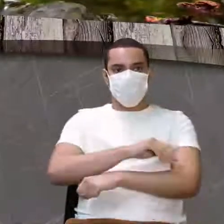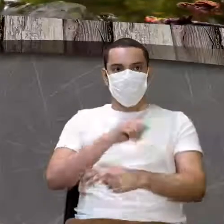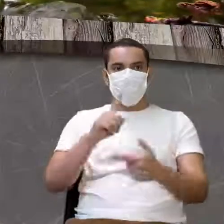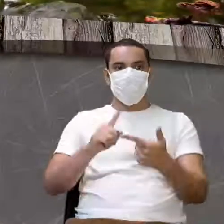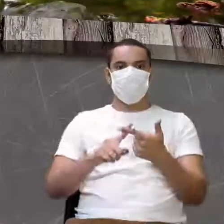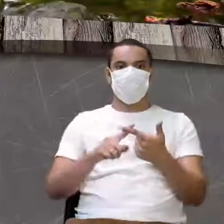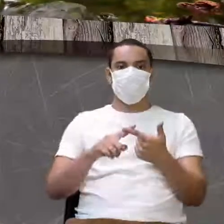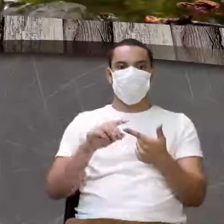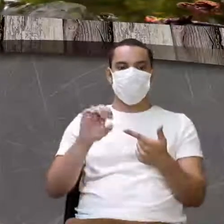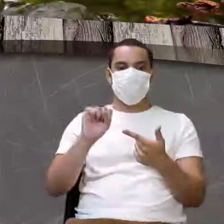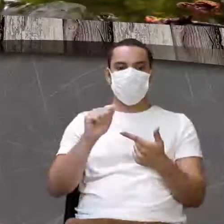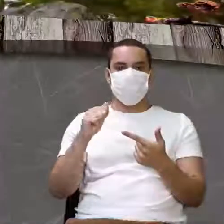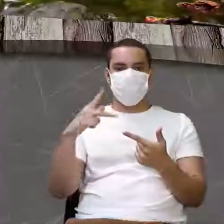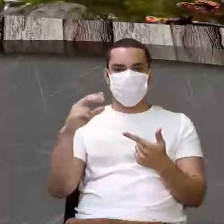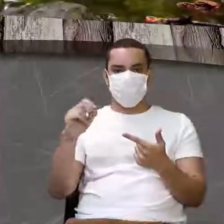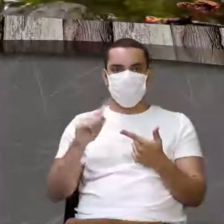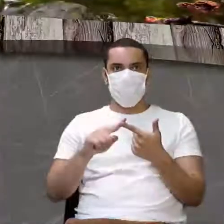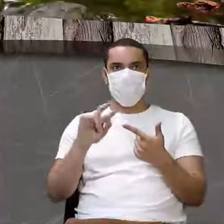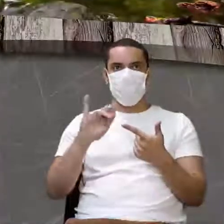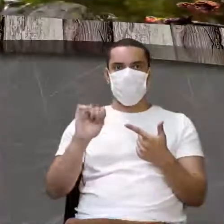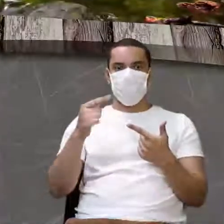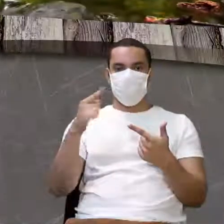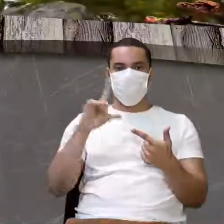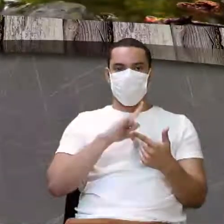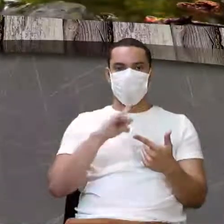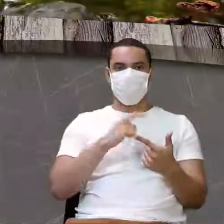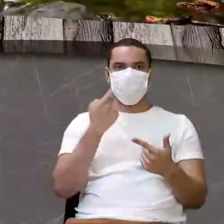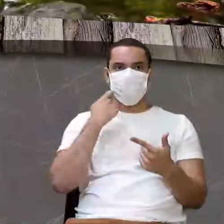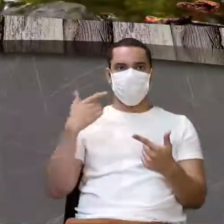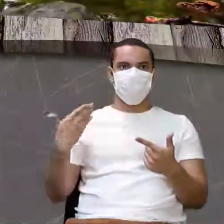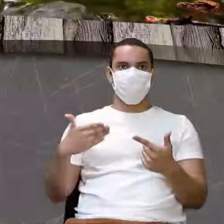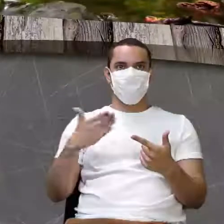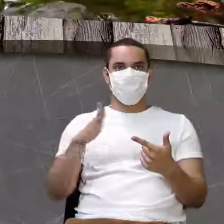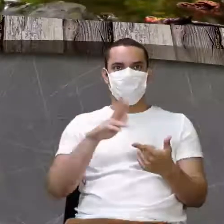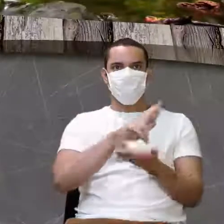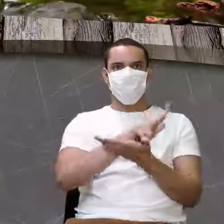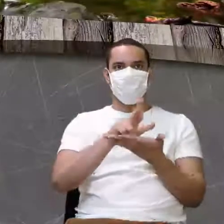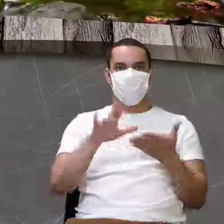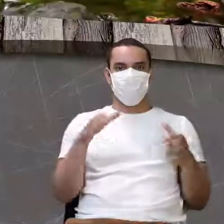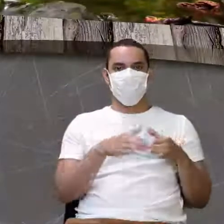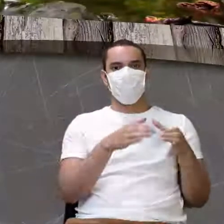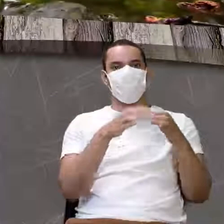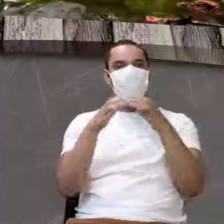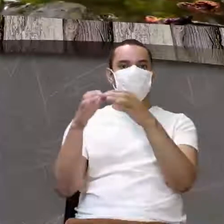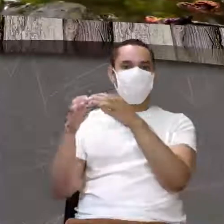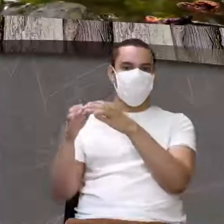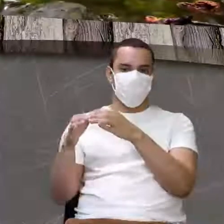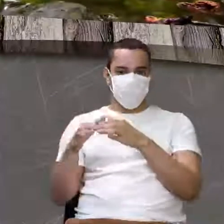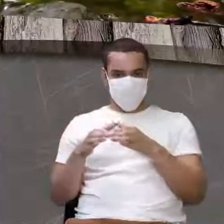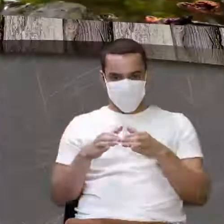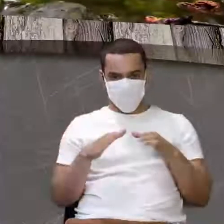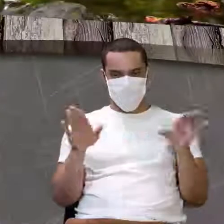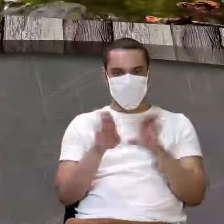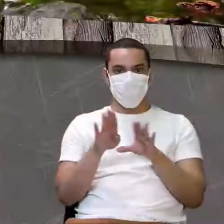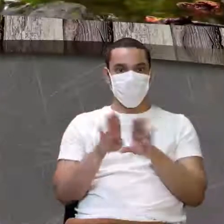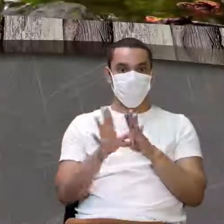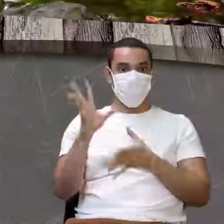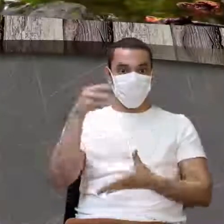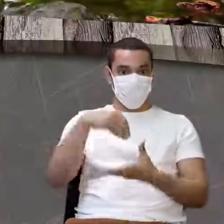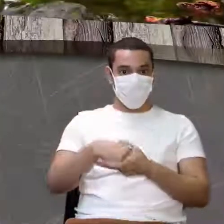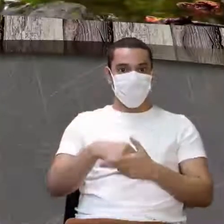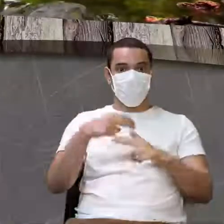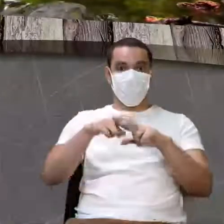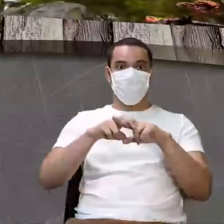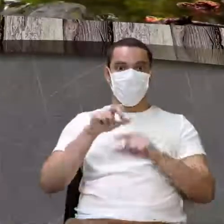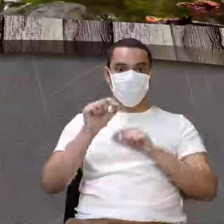rãs, né? Nós temos nos peixes também vários grupos, né? Várias espécies. E